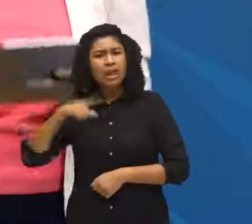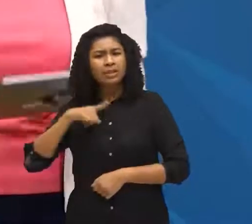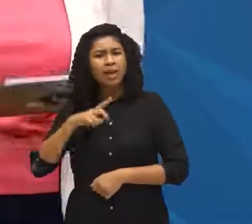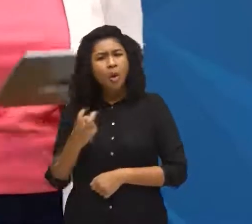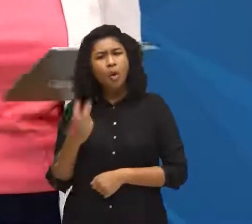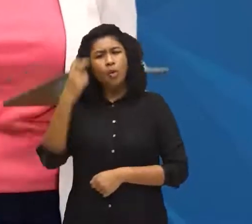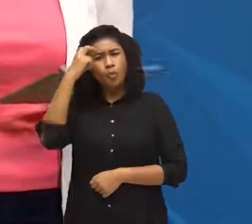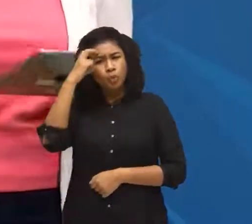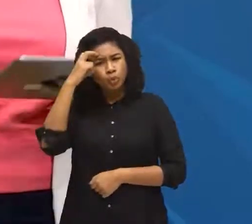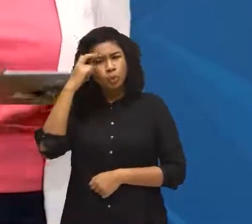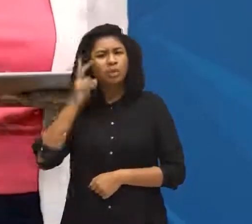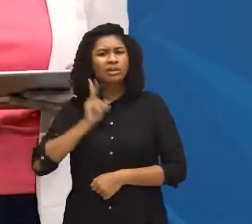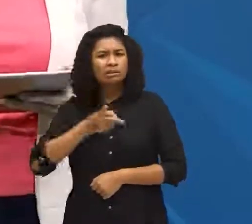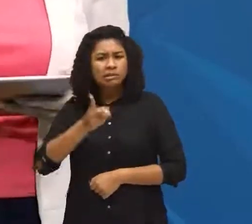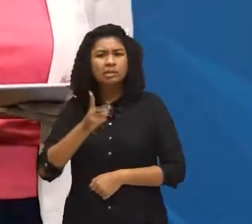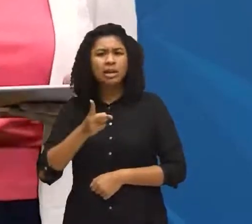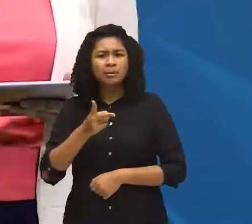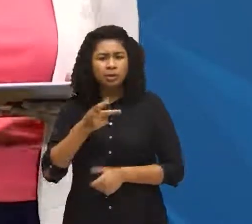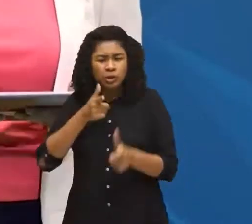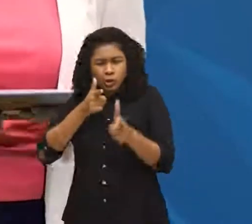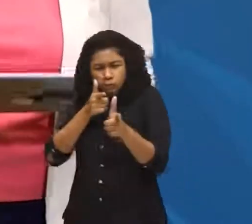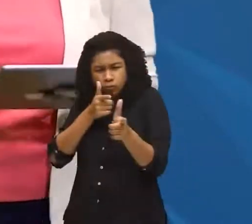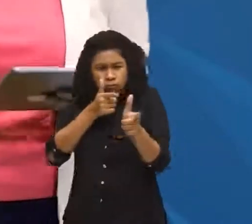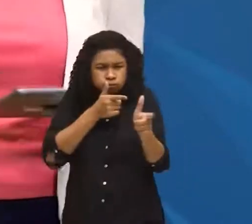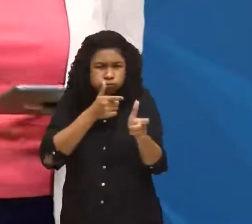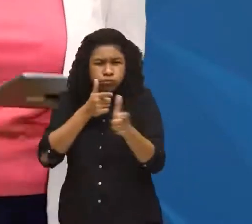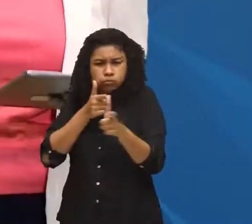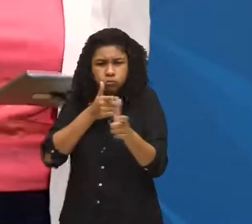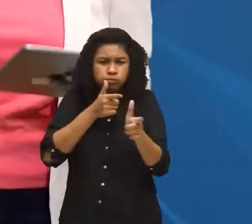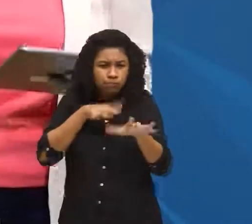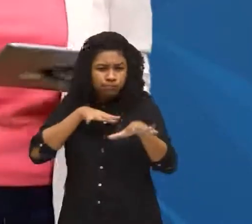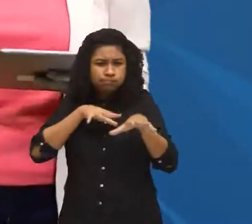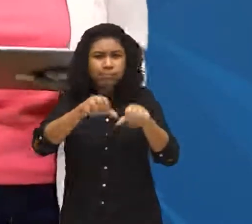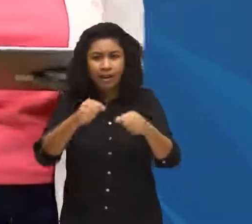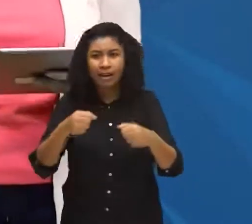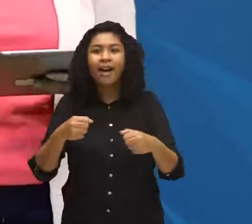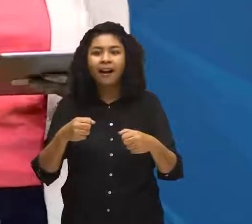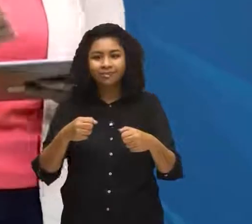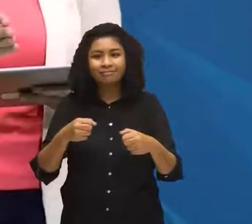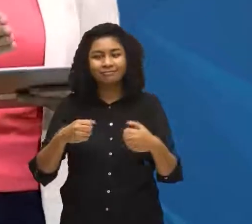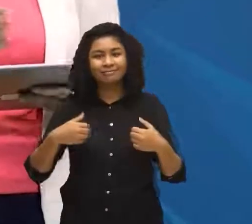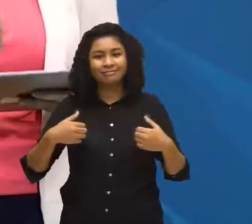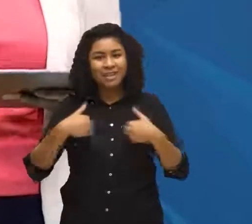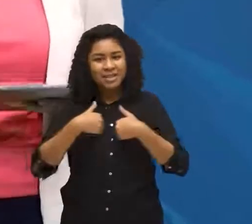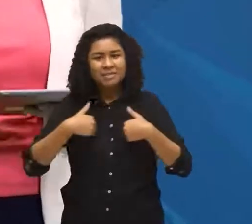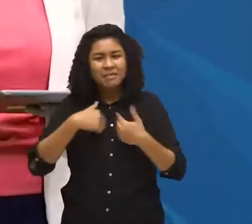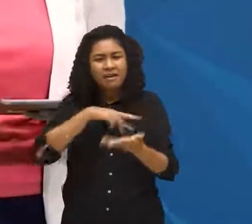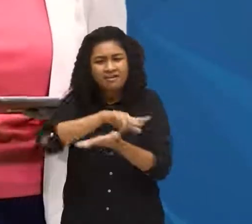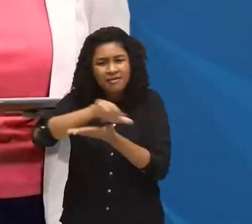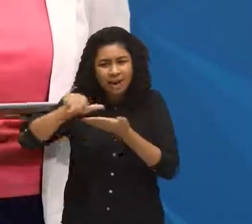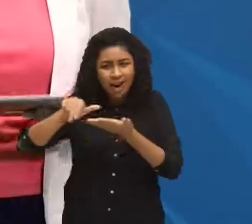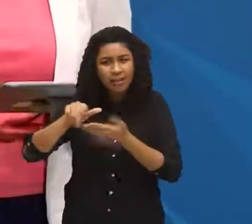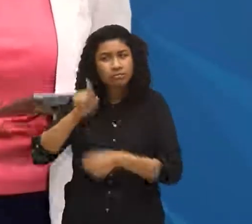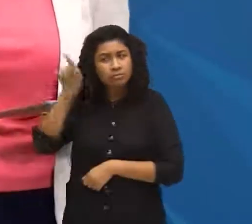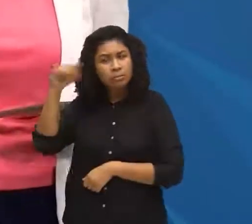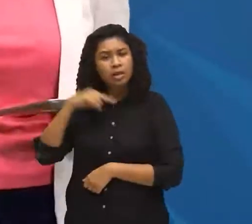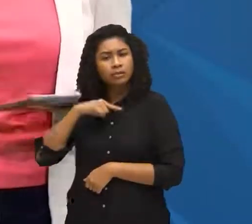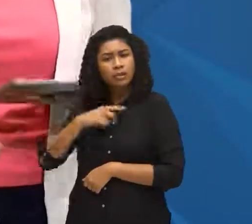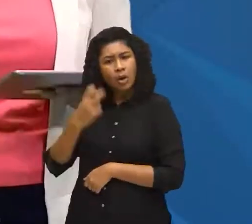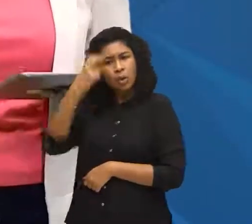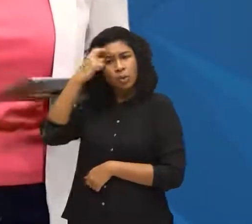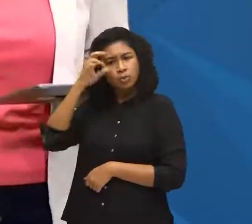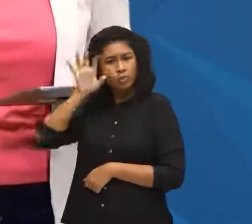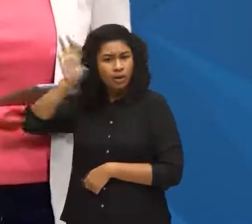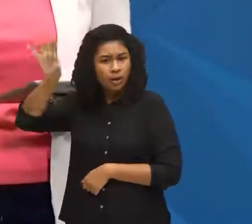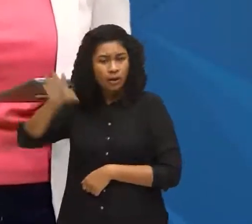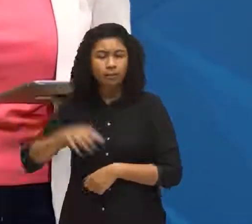né, regularizado, armas e tudo mais. Então, a espingarda da pessoa, né, da dona do cachorro, estava